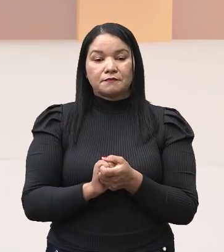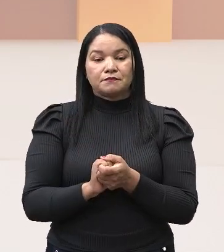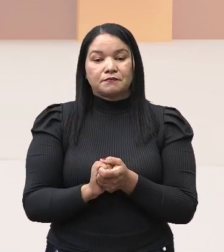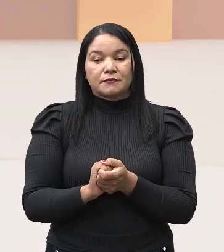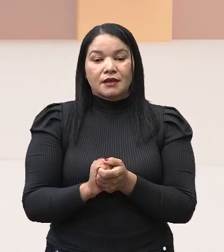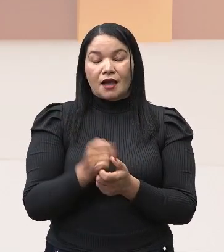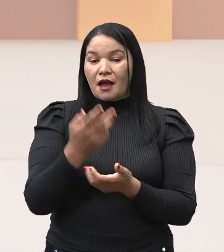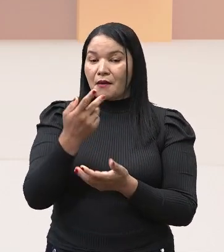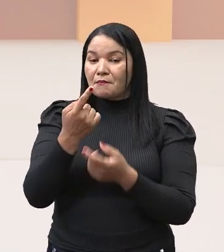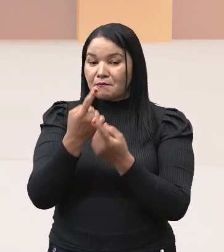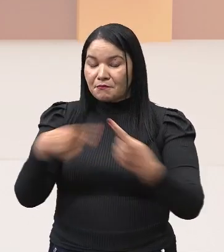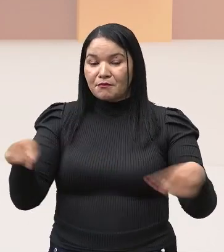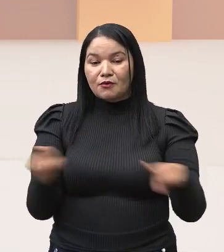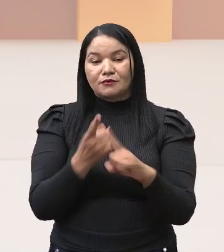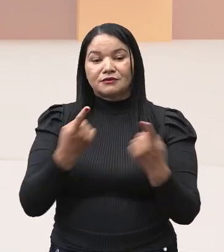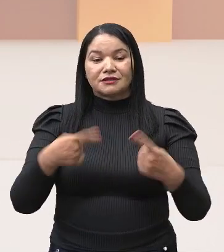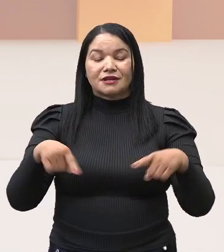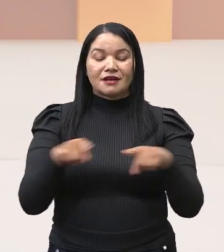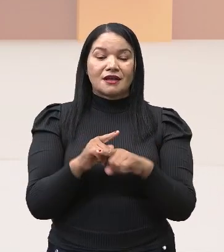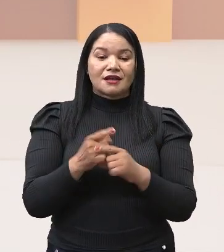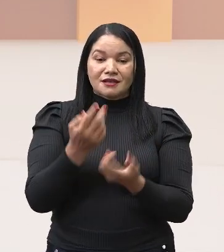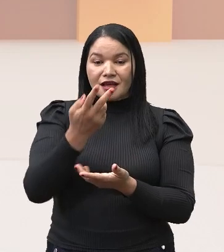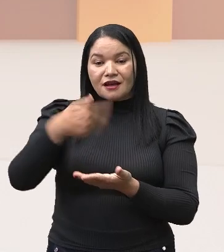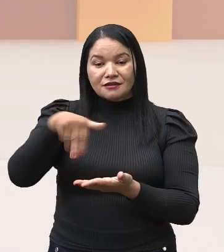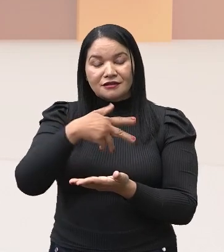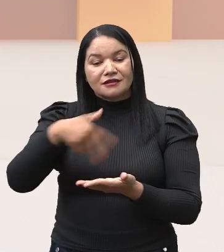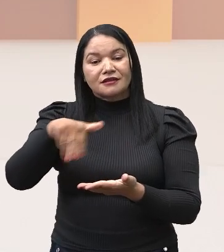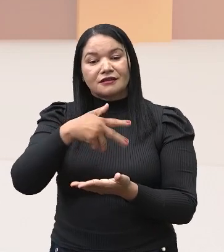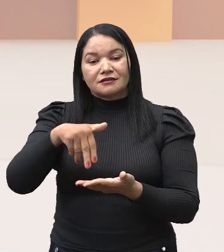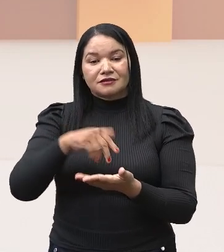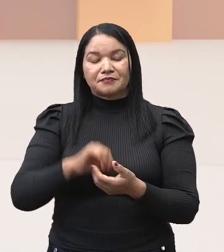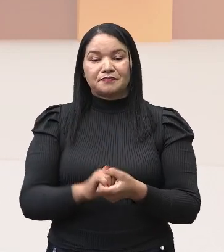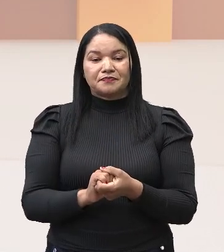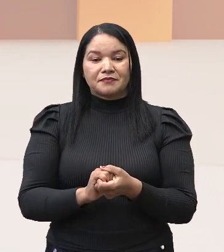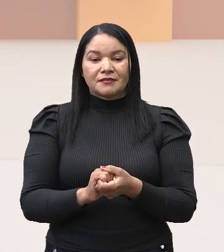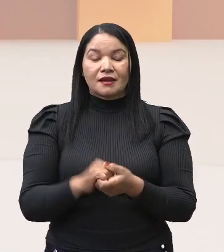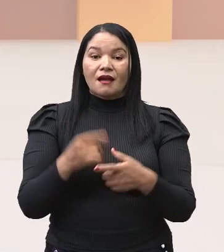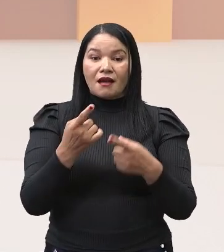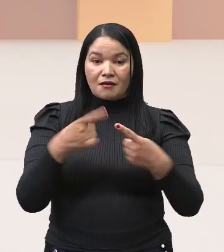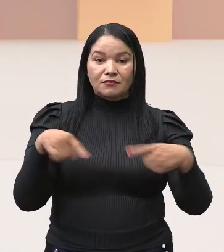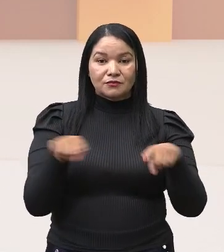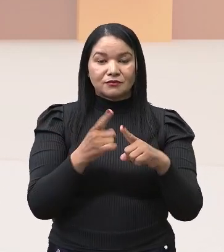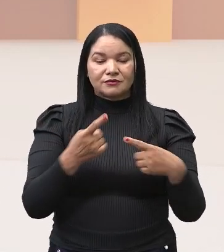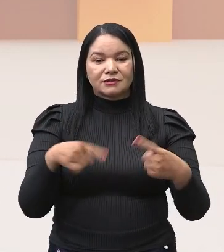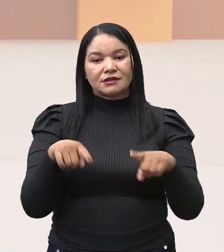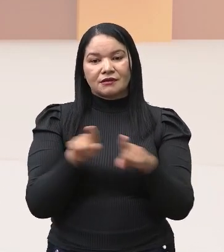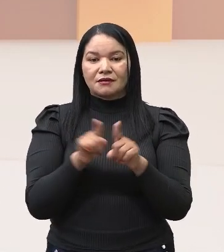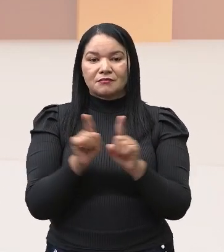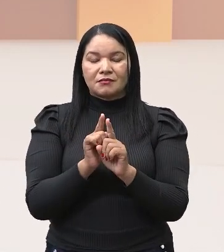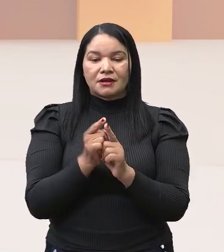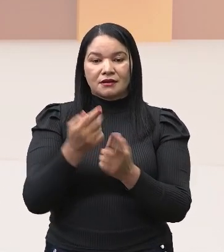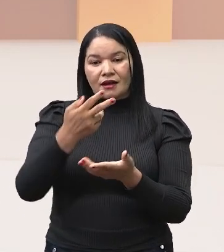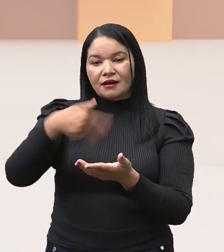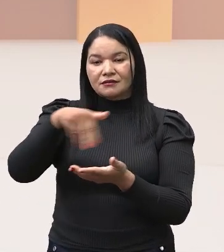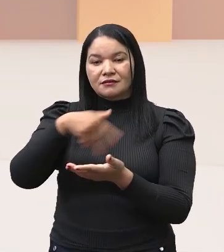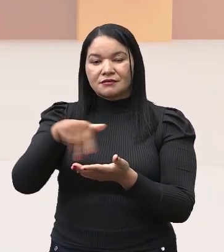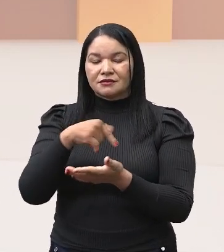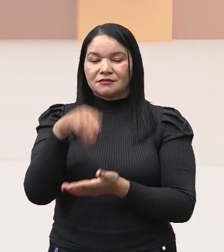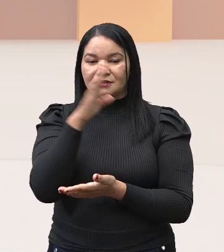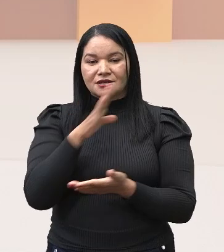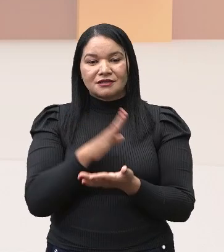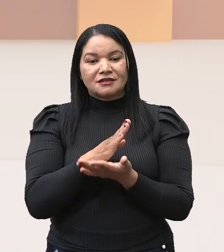da música e da dança. A música e a dança brasileira têm profundas